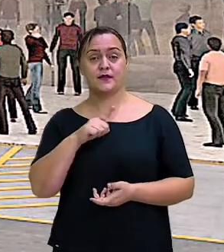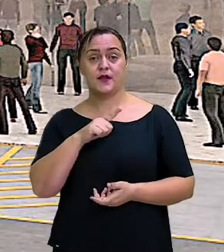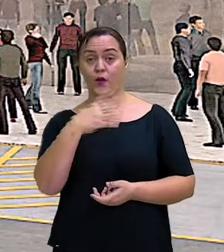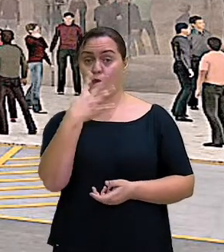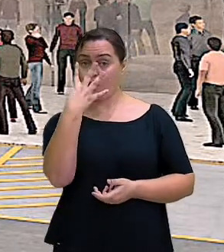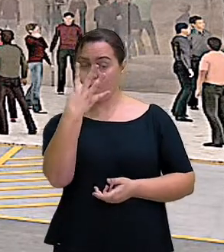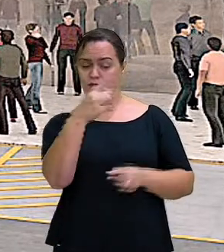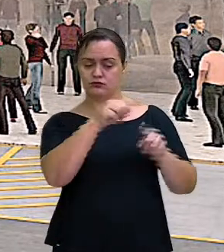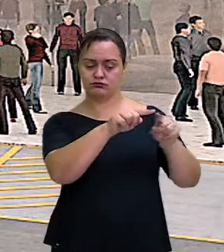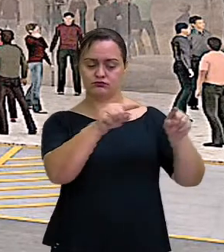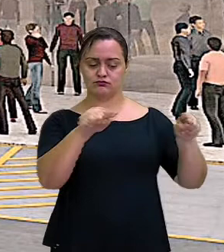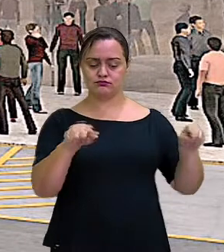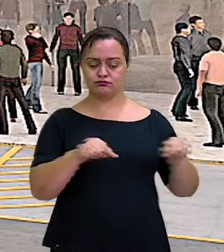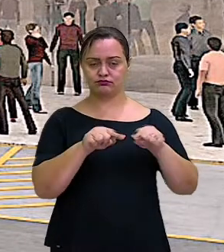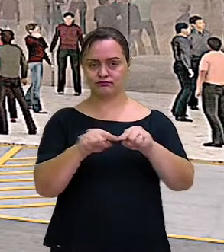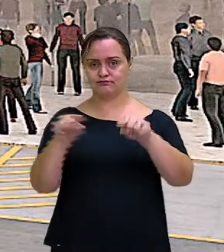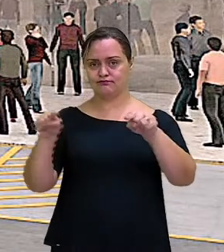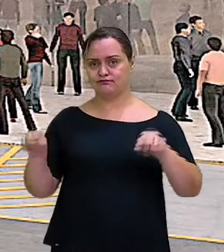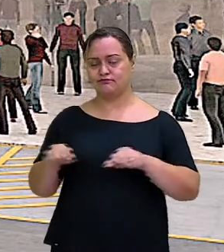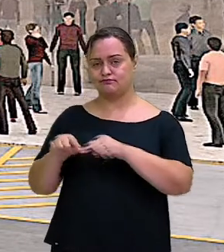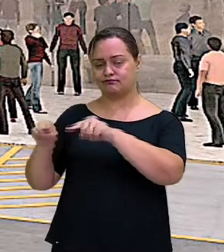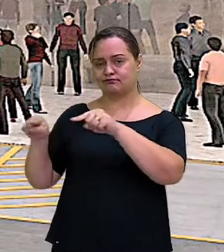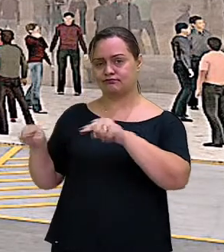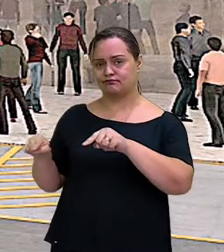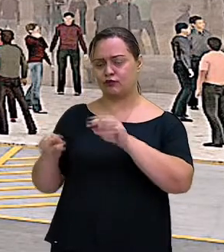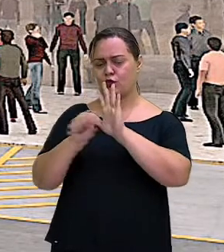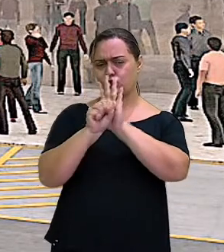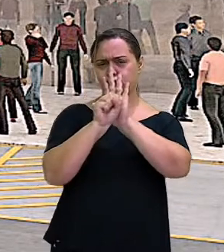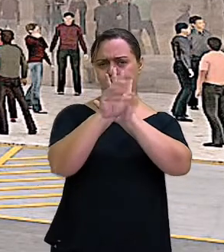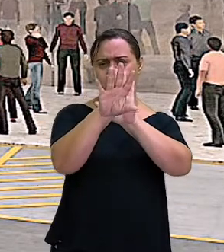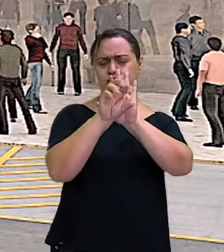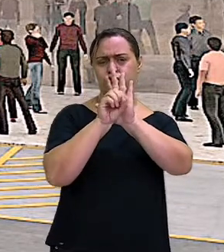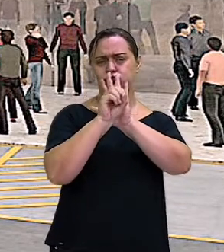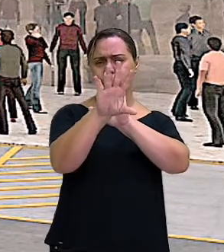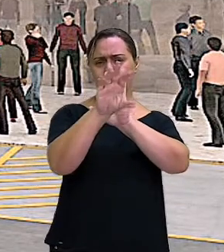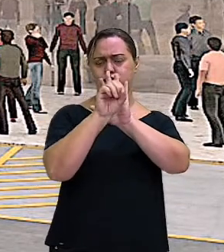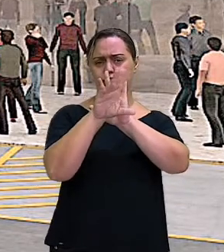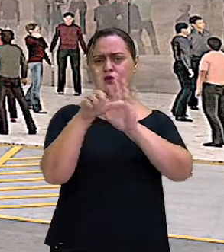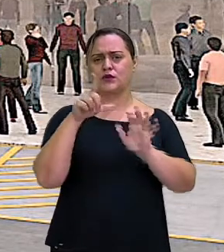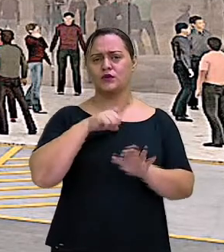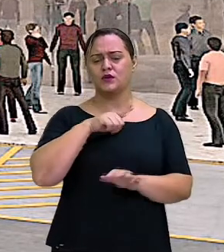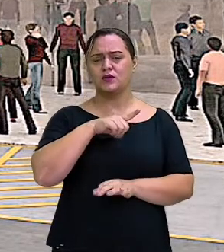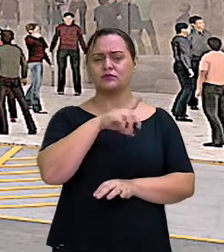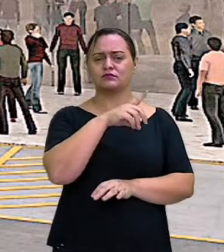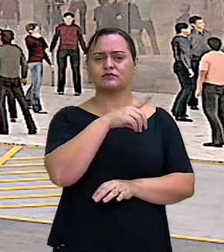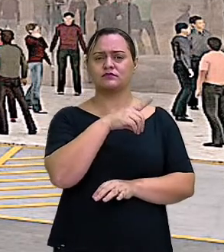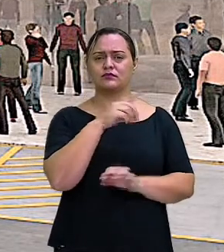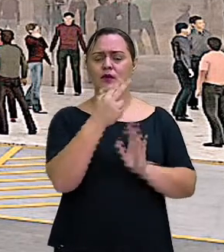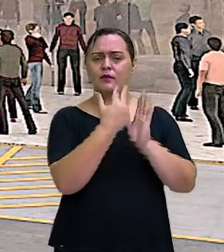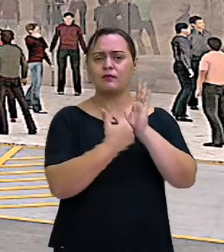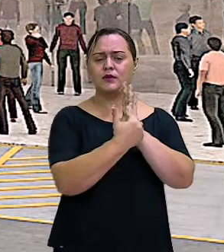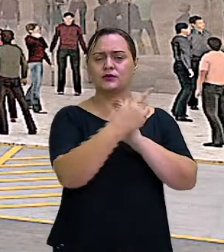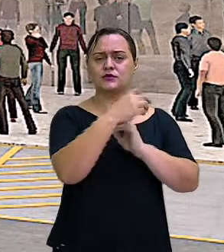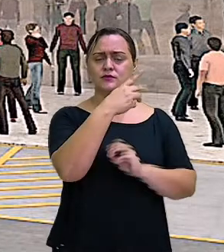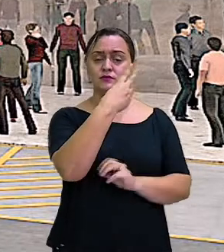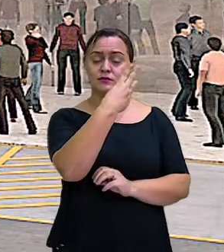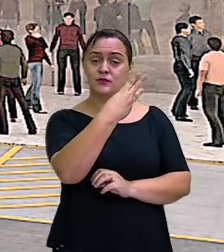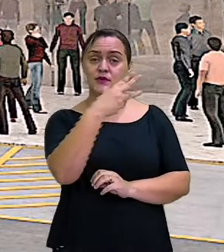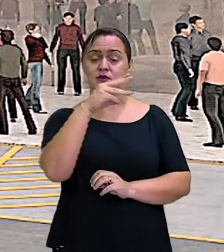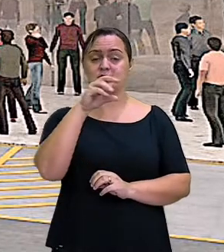salas, equipadas com projeções a laser, imagem 3D, 4K, em som